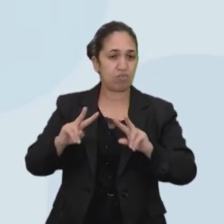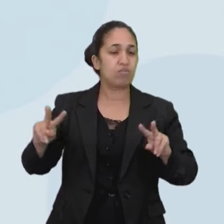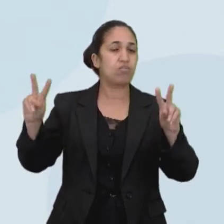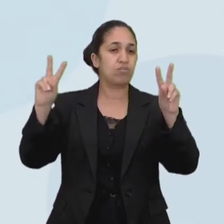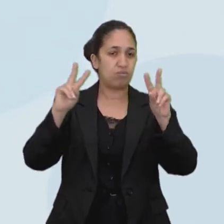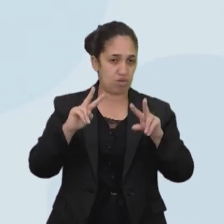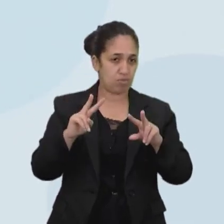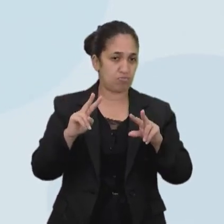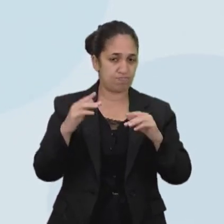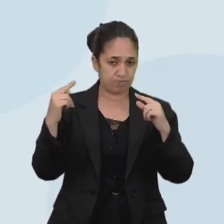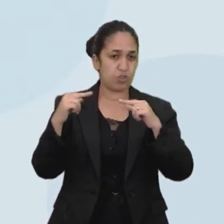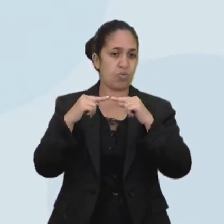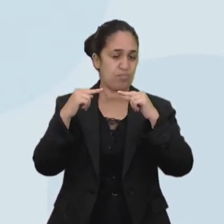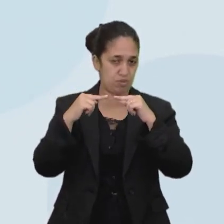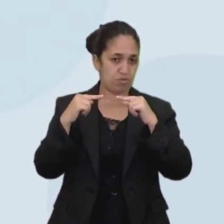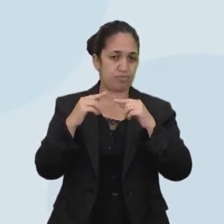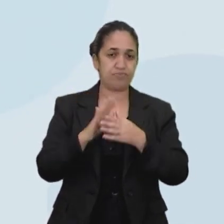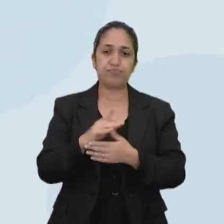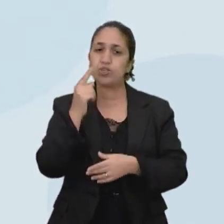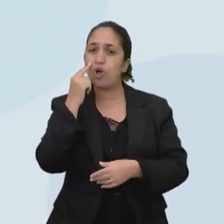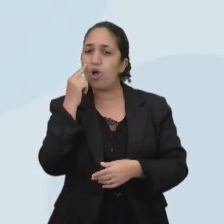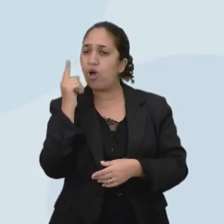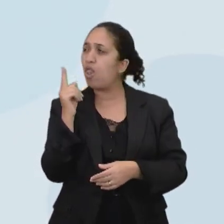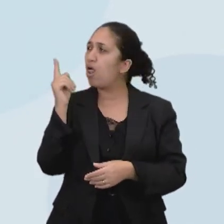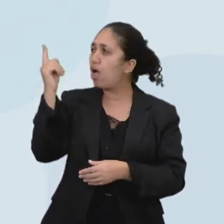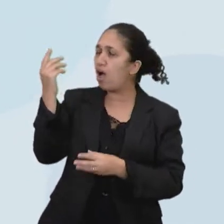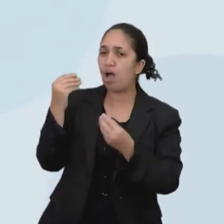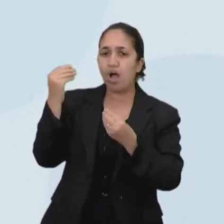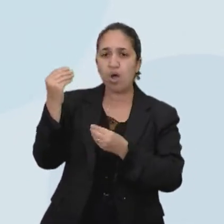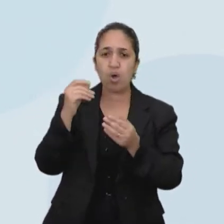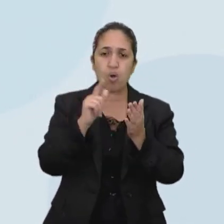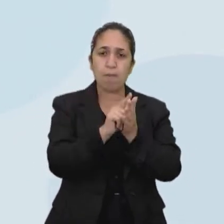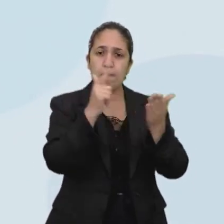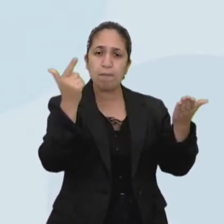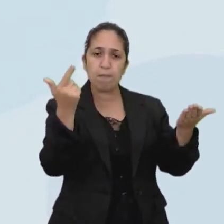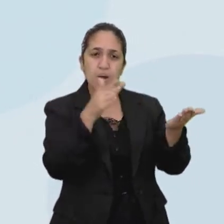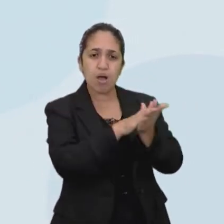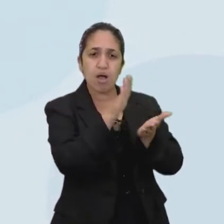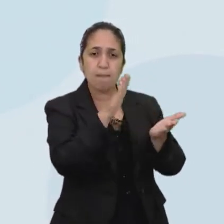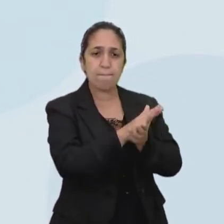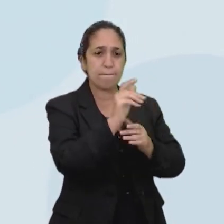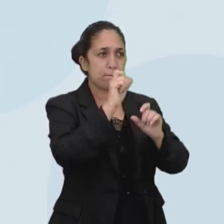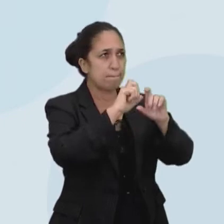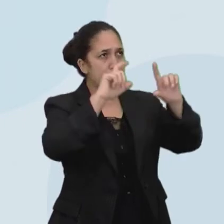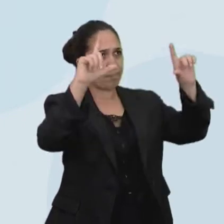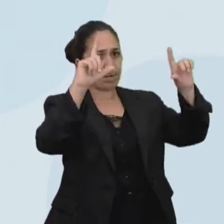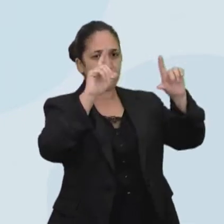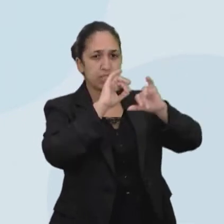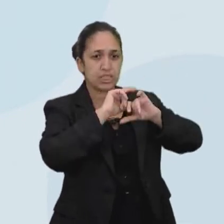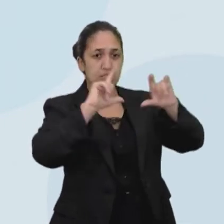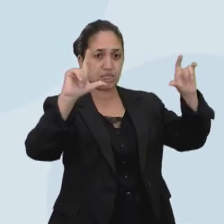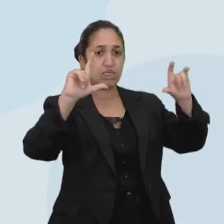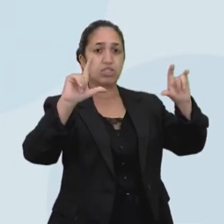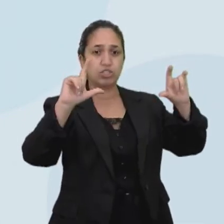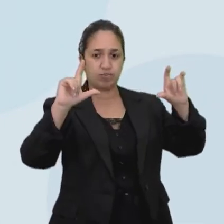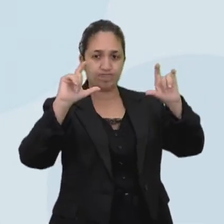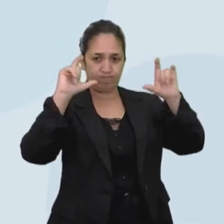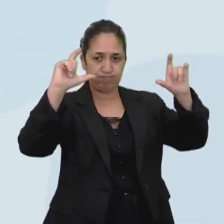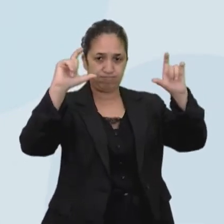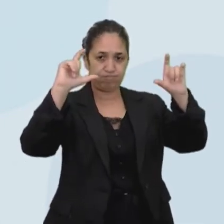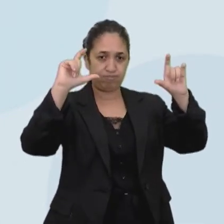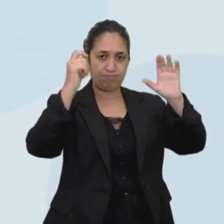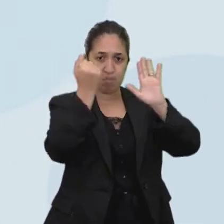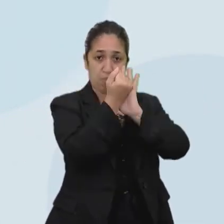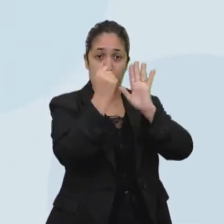comum. Então temos ali, olha como que funciona, por exemplo, um jornal impresso. A manchete, ela é bem destacada, né? Tá ali,